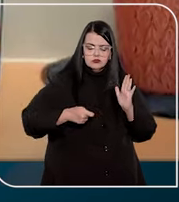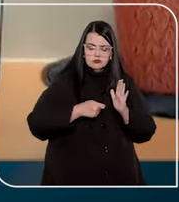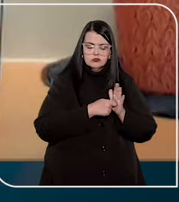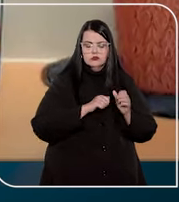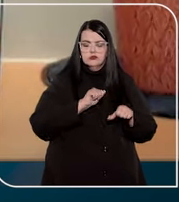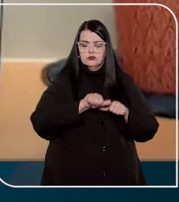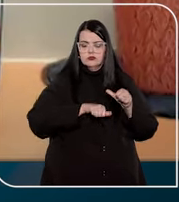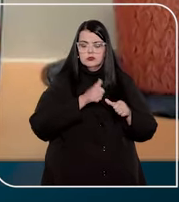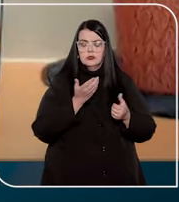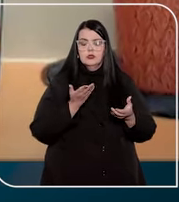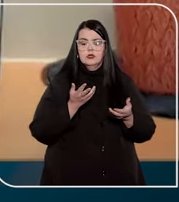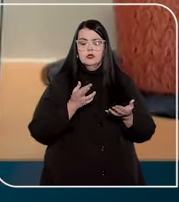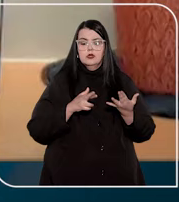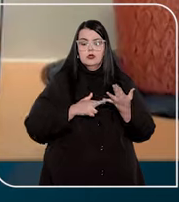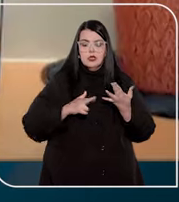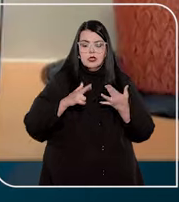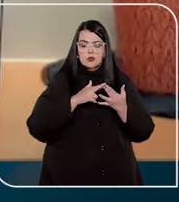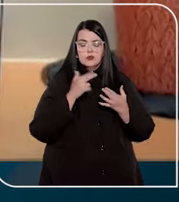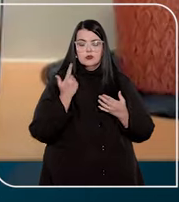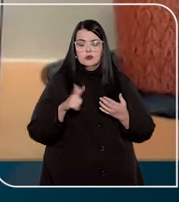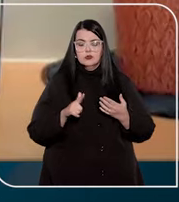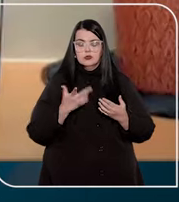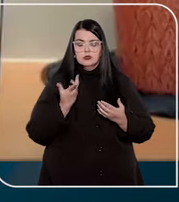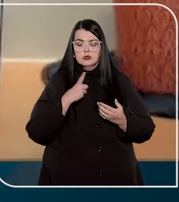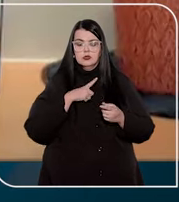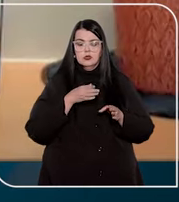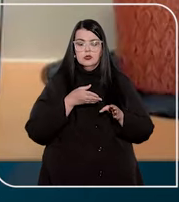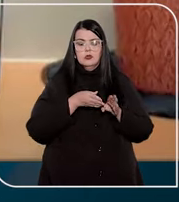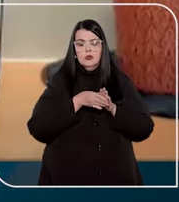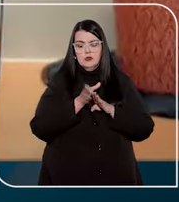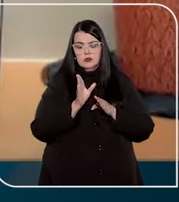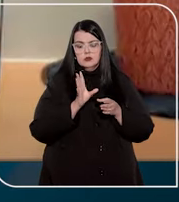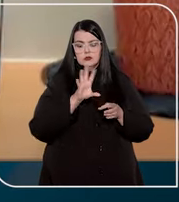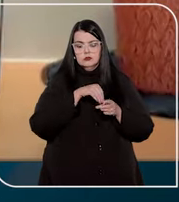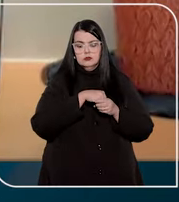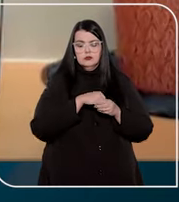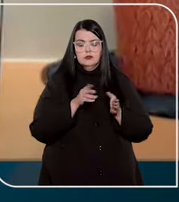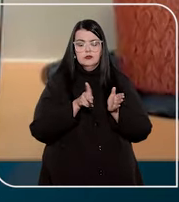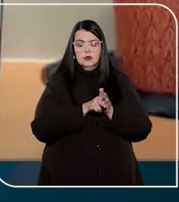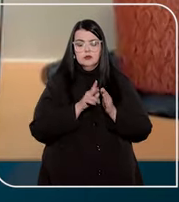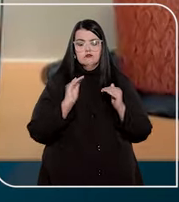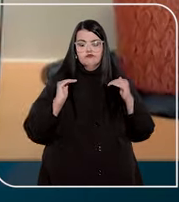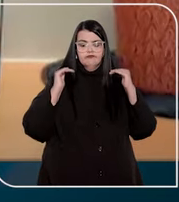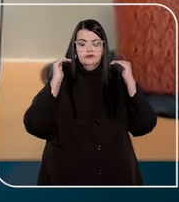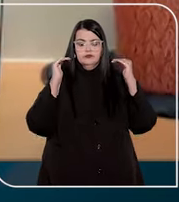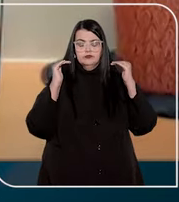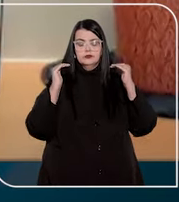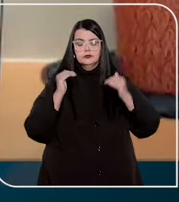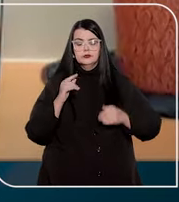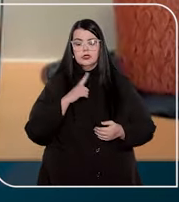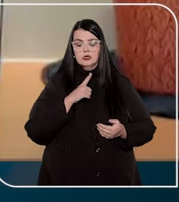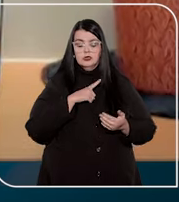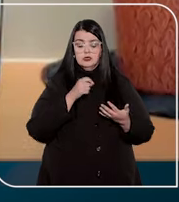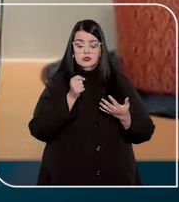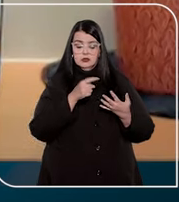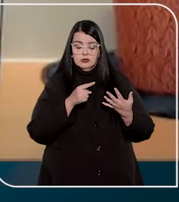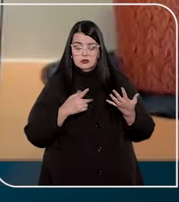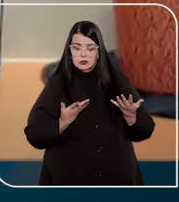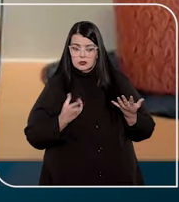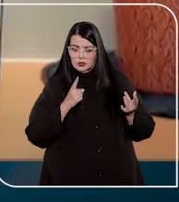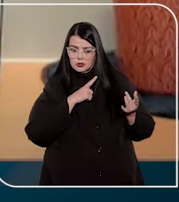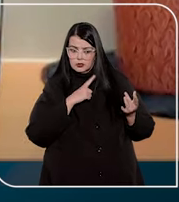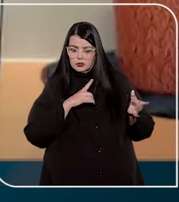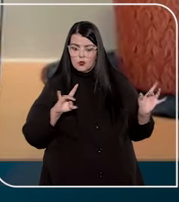recurso, agora já com uma orientação dada pelo Supremo. Olha, nessas situações aqui, a